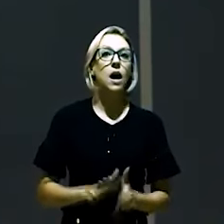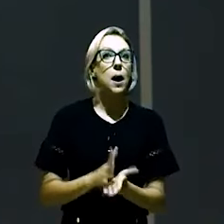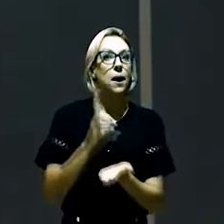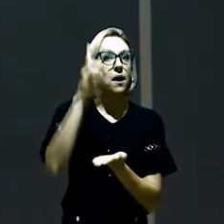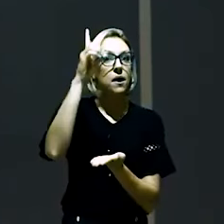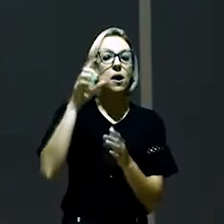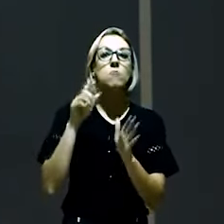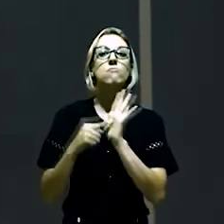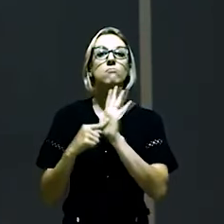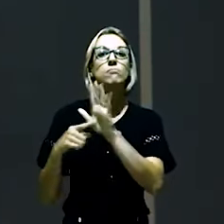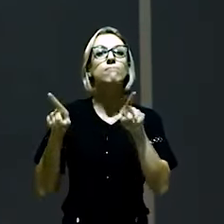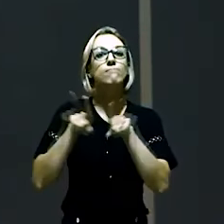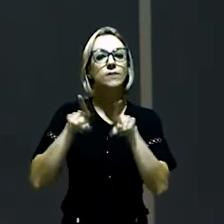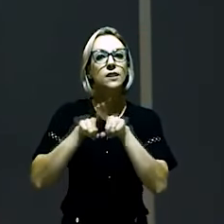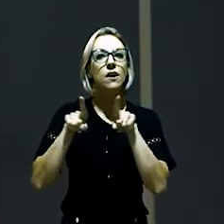mas tiveram um fim